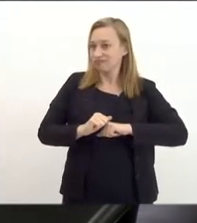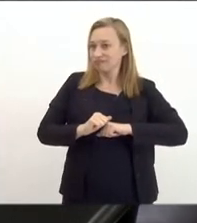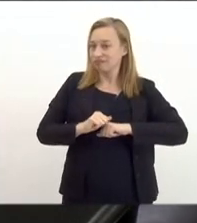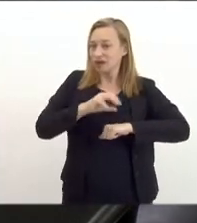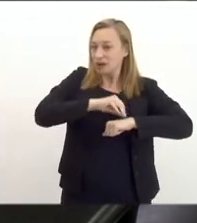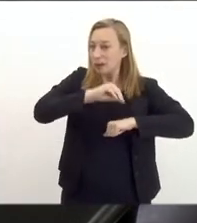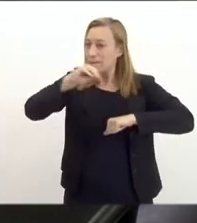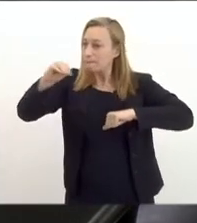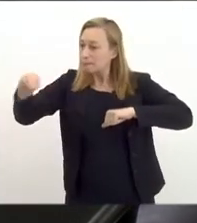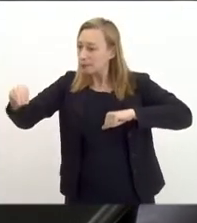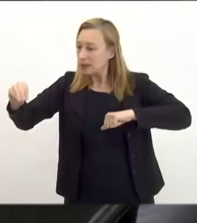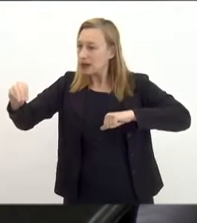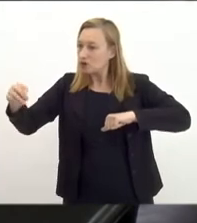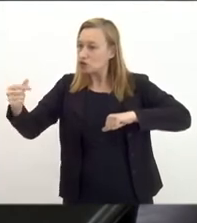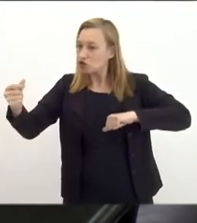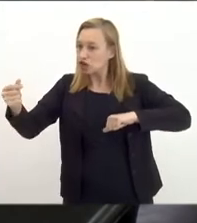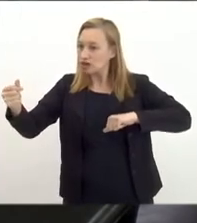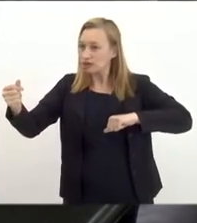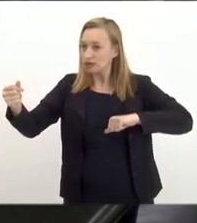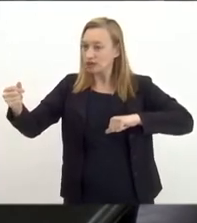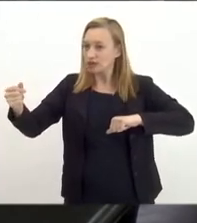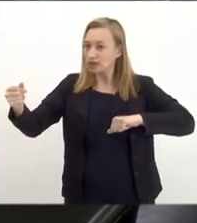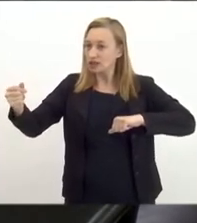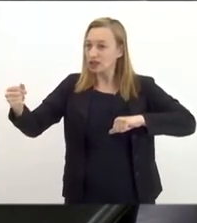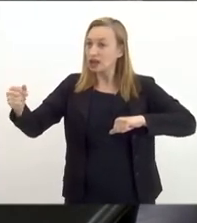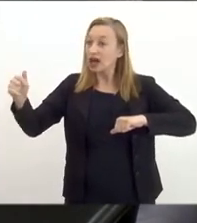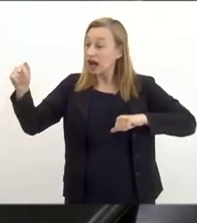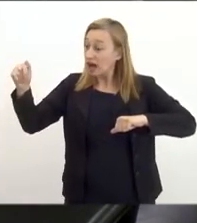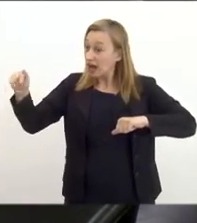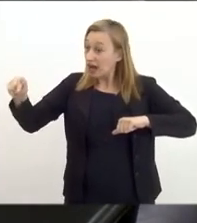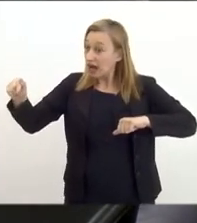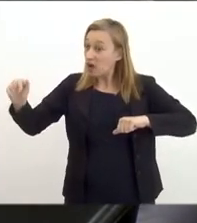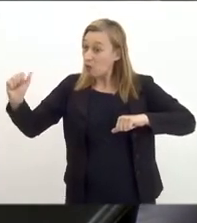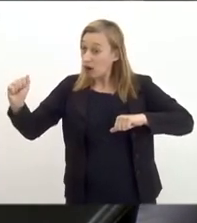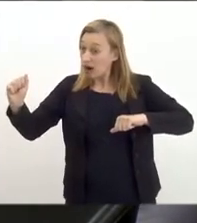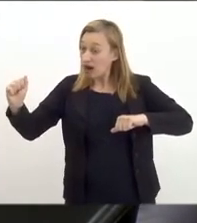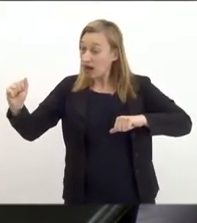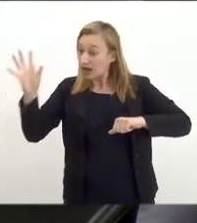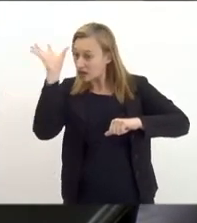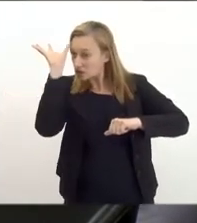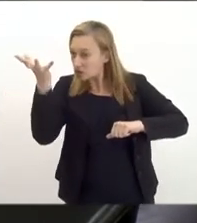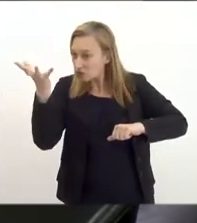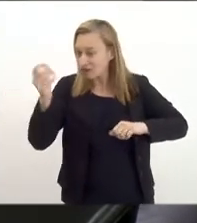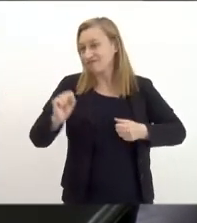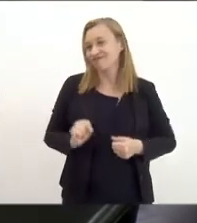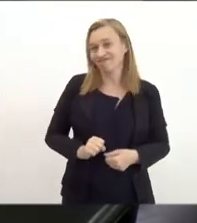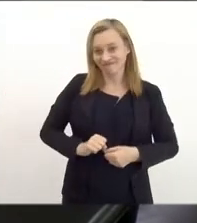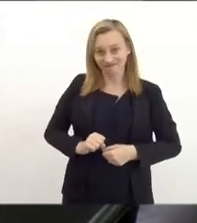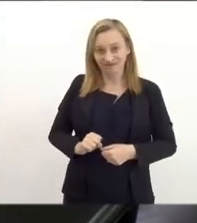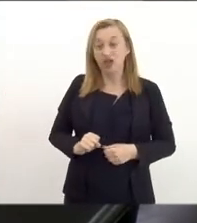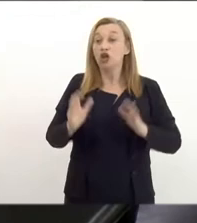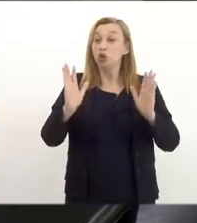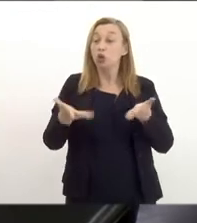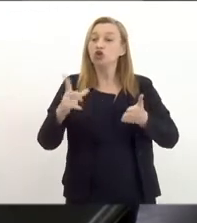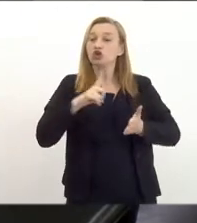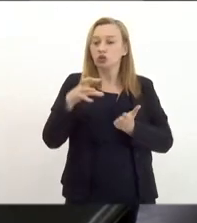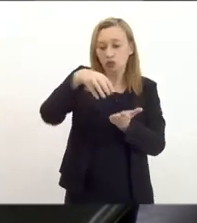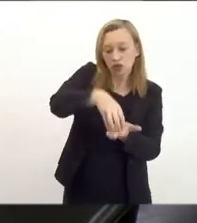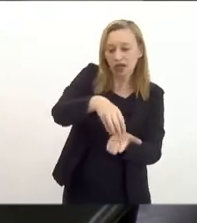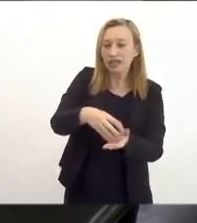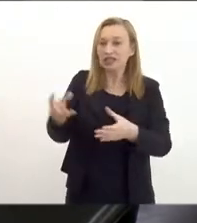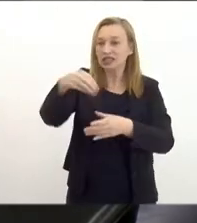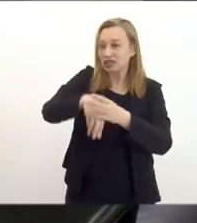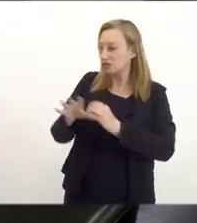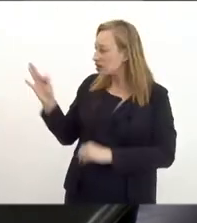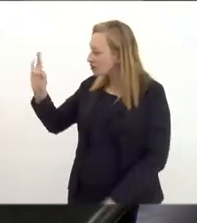a mata no peito aqui e deixa serve resolver Porque a serve é custo e hoje a gente tem uma unidade dentro